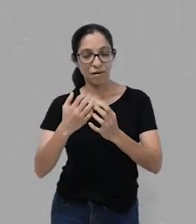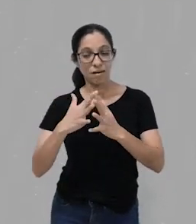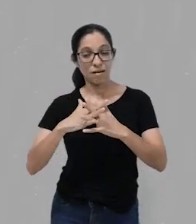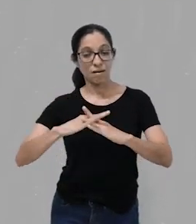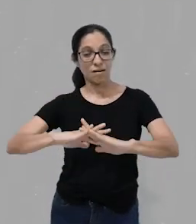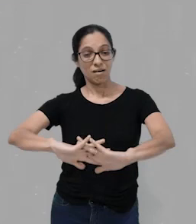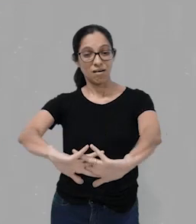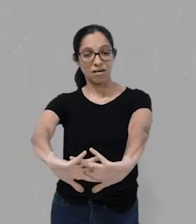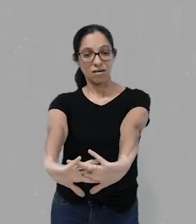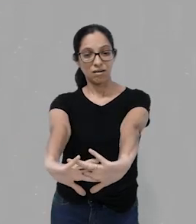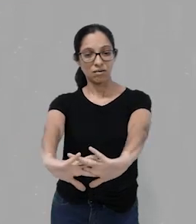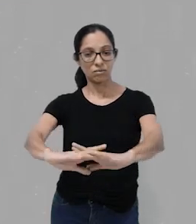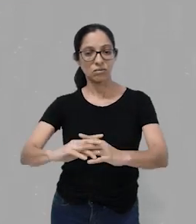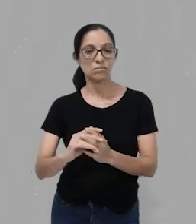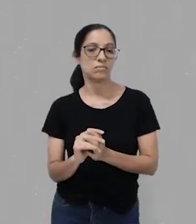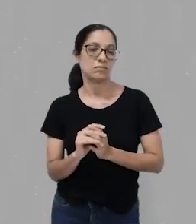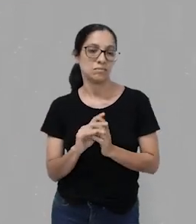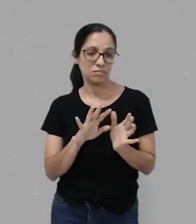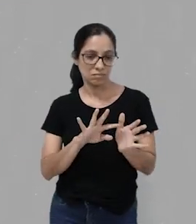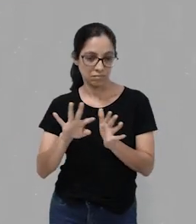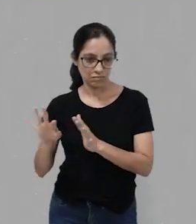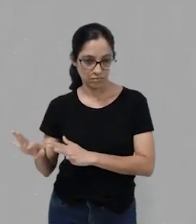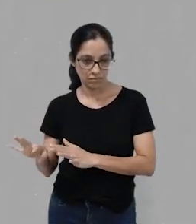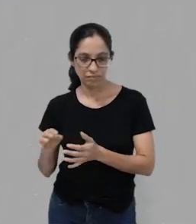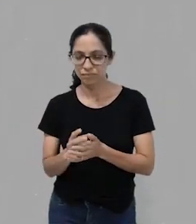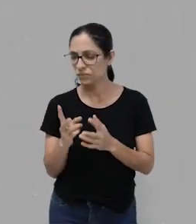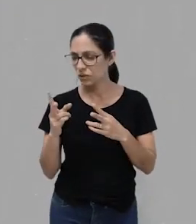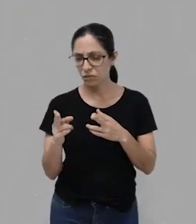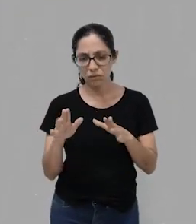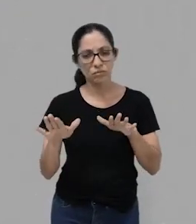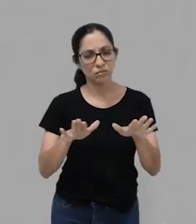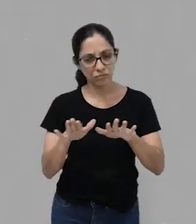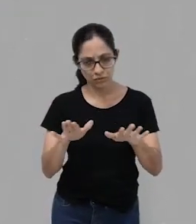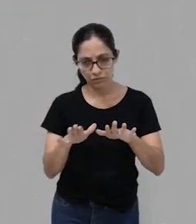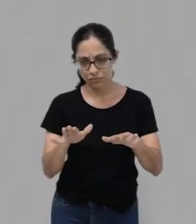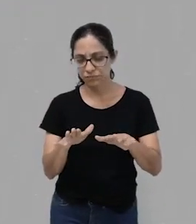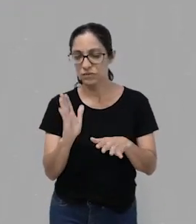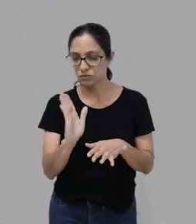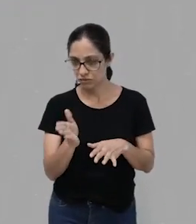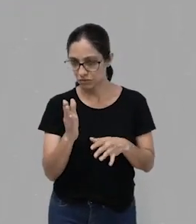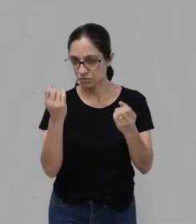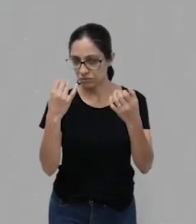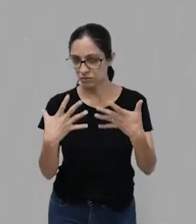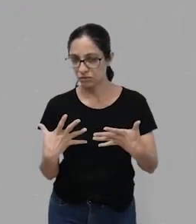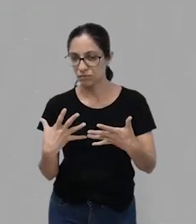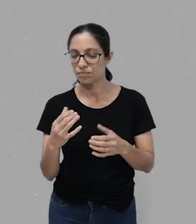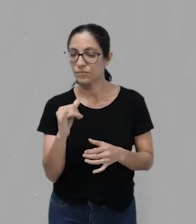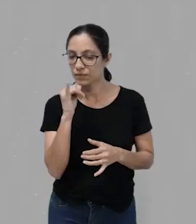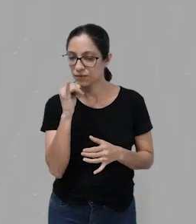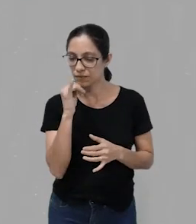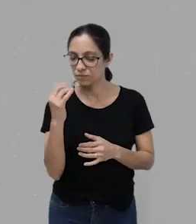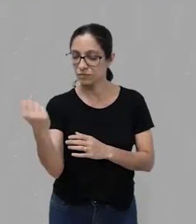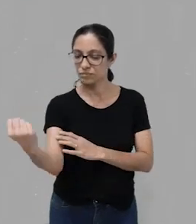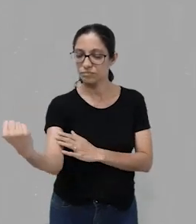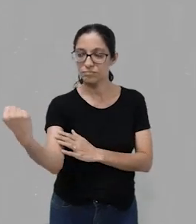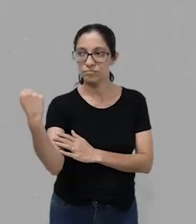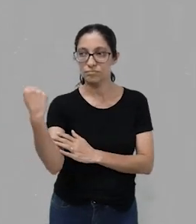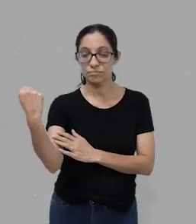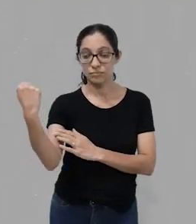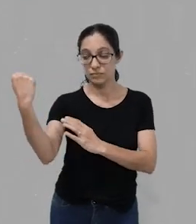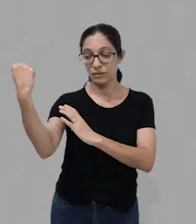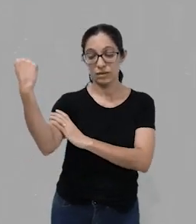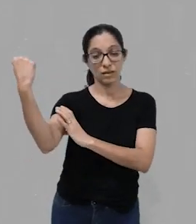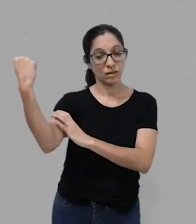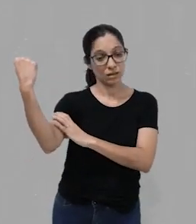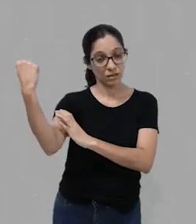na contração. Vamos para o mesmo movimento que eu estava fazendo ainda há pouco. Quando eu faço a rosca direta. Aqui eu estou